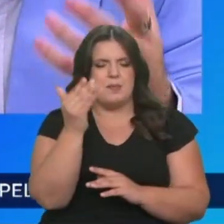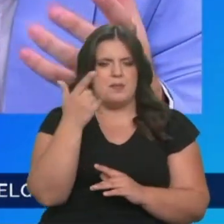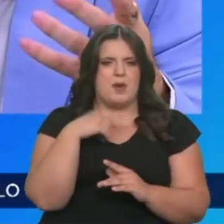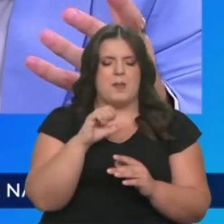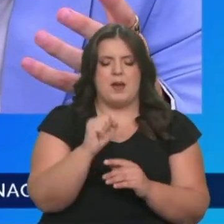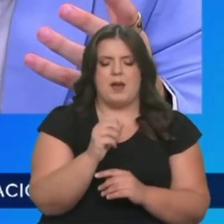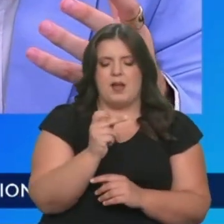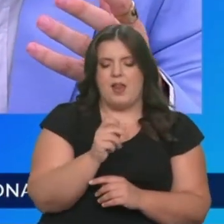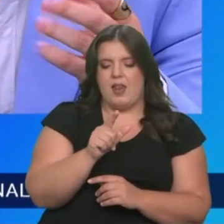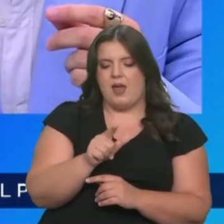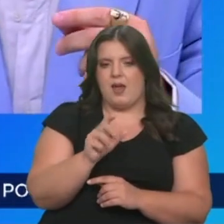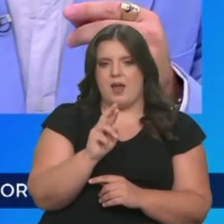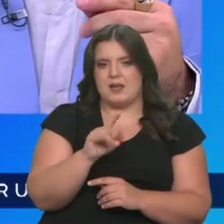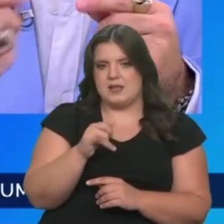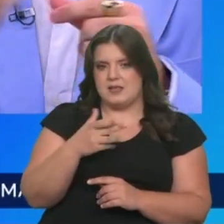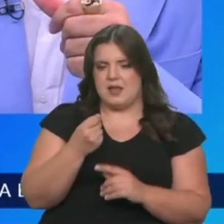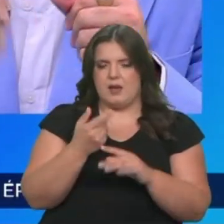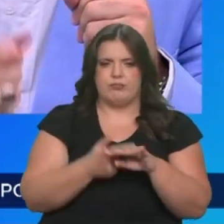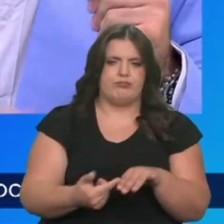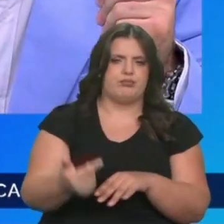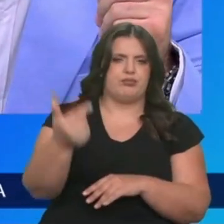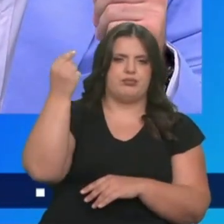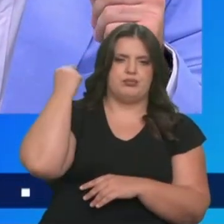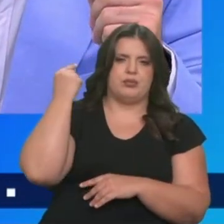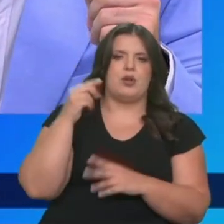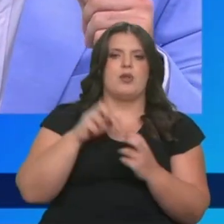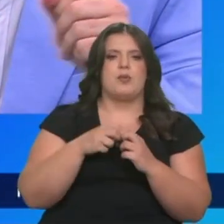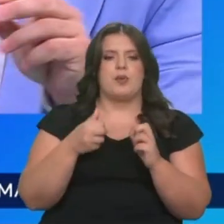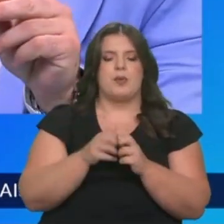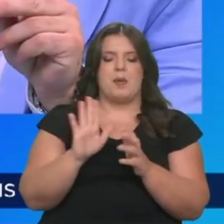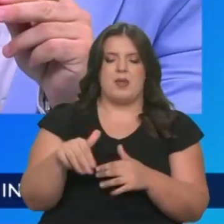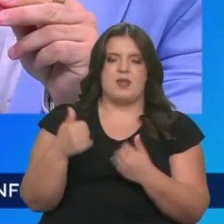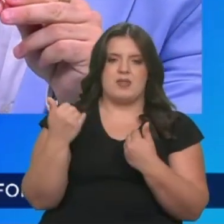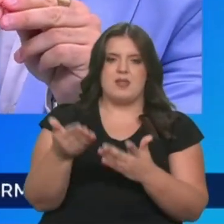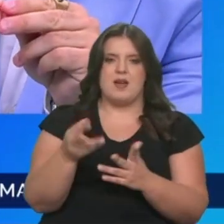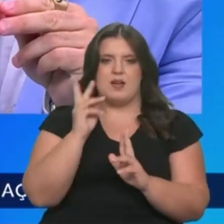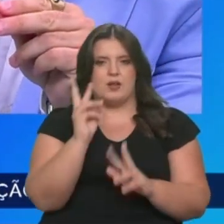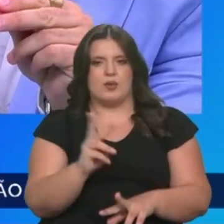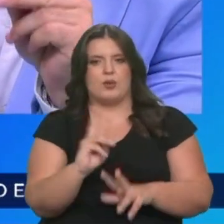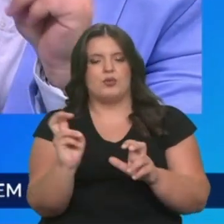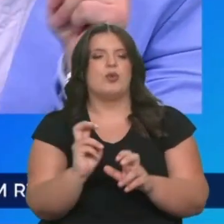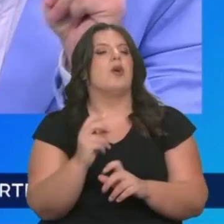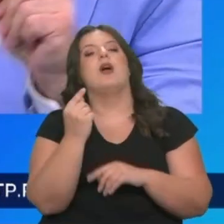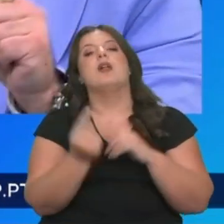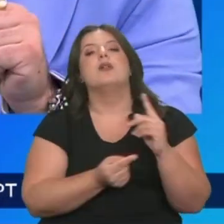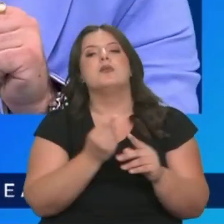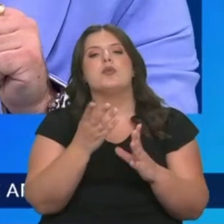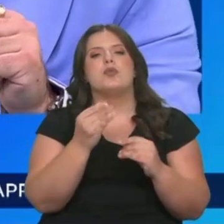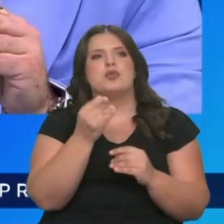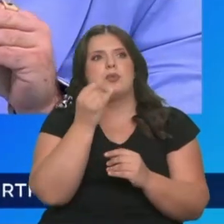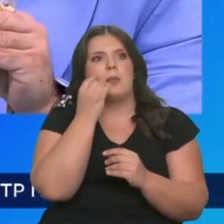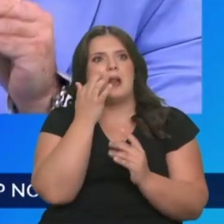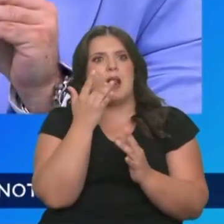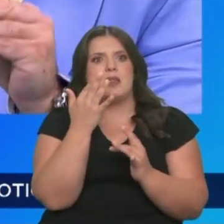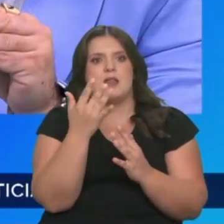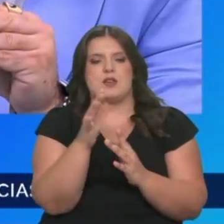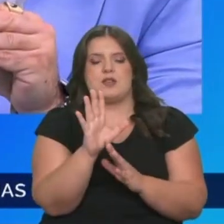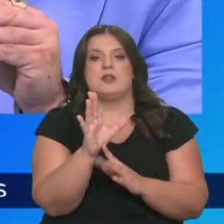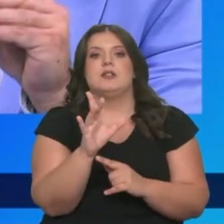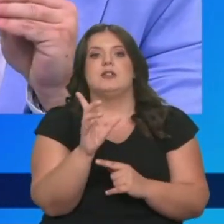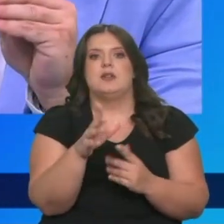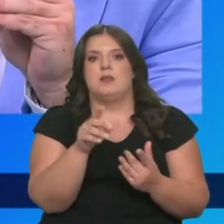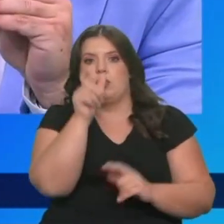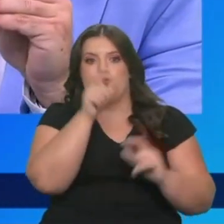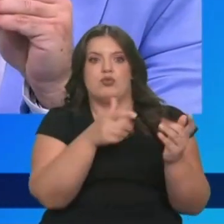galáxias ancestrais, ele apresentou um problema para os astrónomos. Ele encontrou galáxias muito brilhantes. Para os